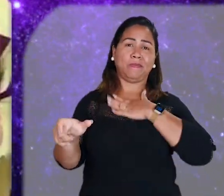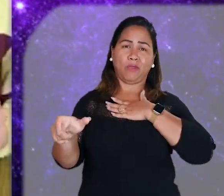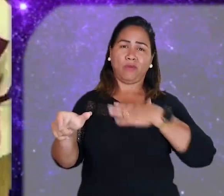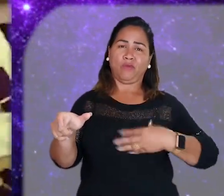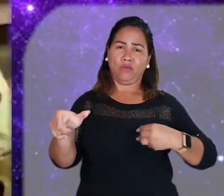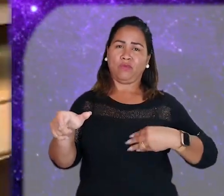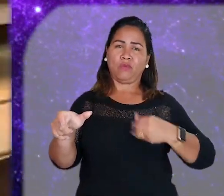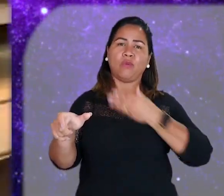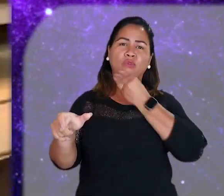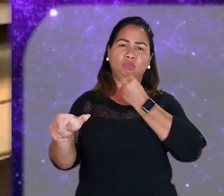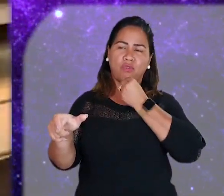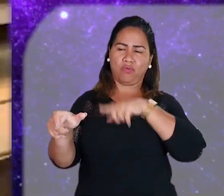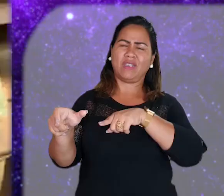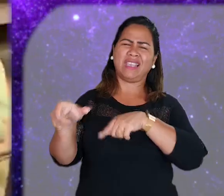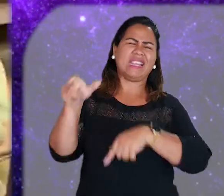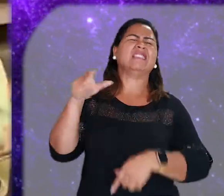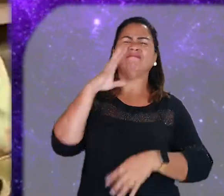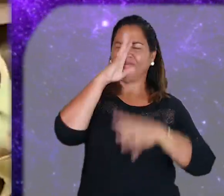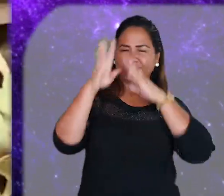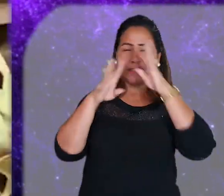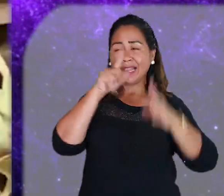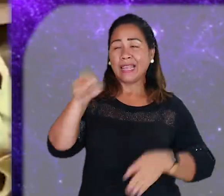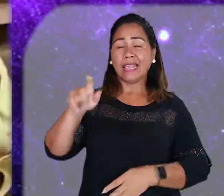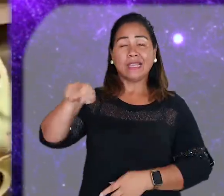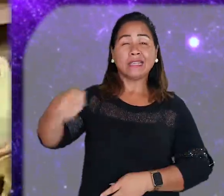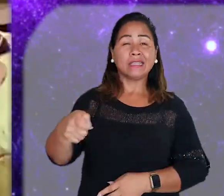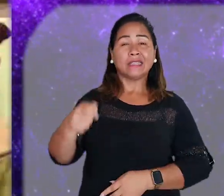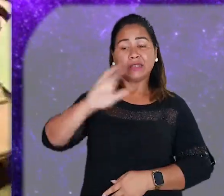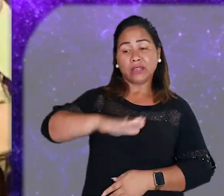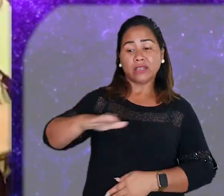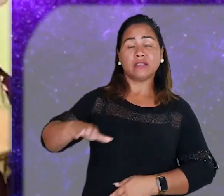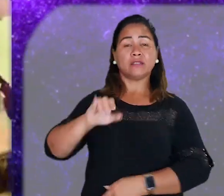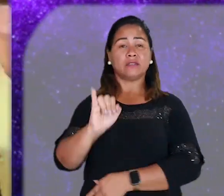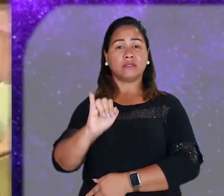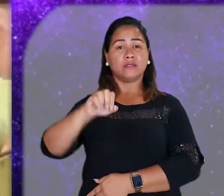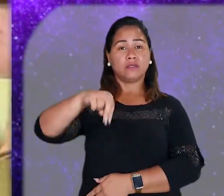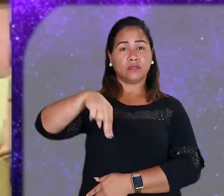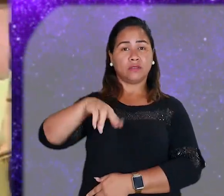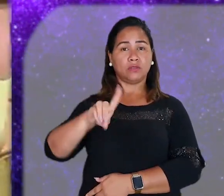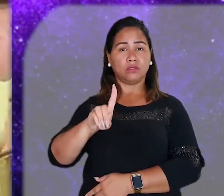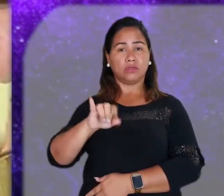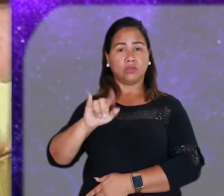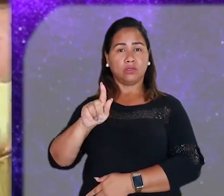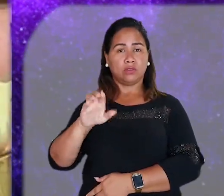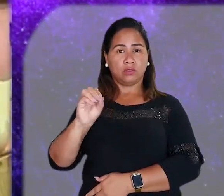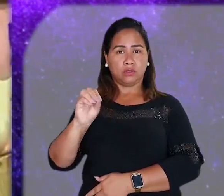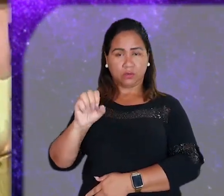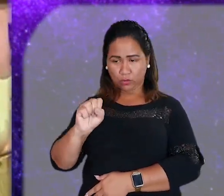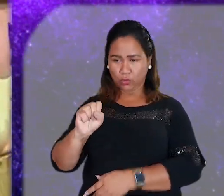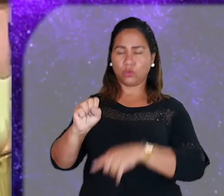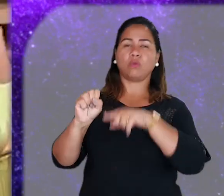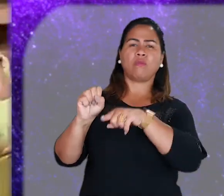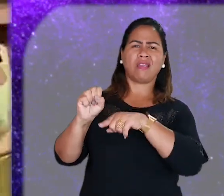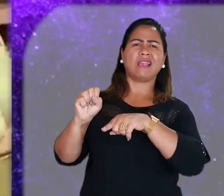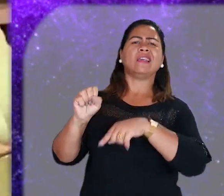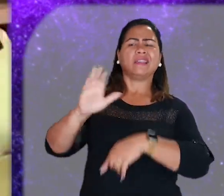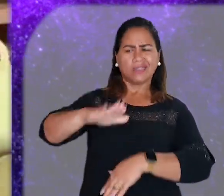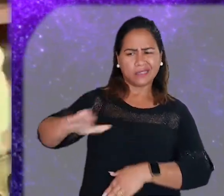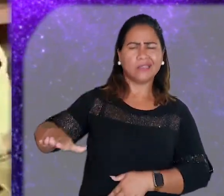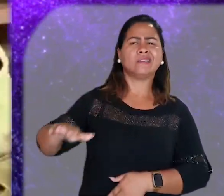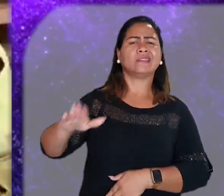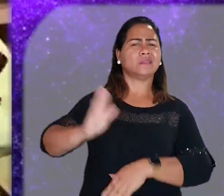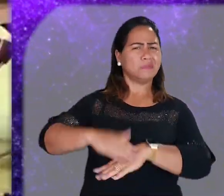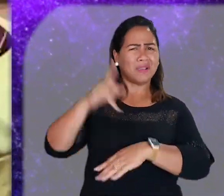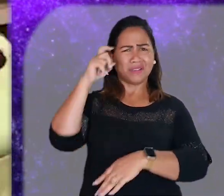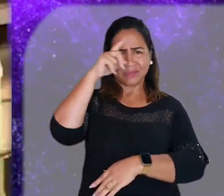teimosia dele é o teimoso em pessoa ele é exatamente as crianças índigos que